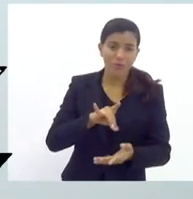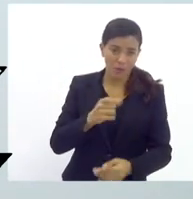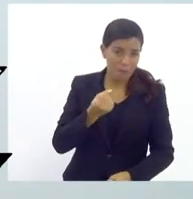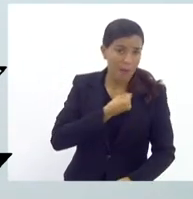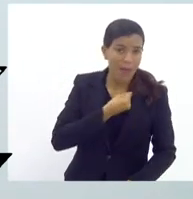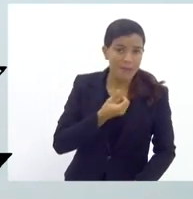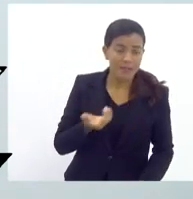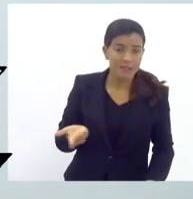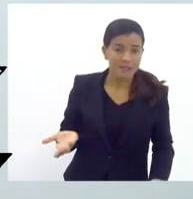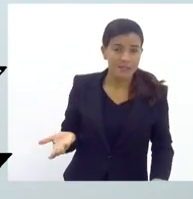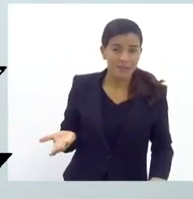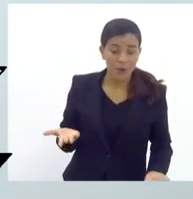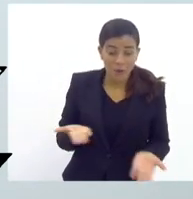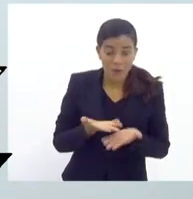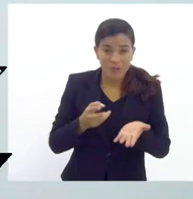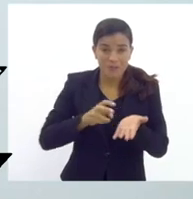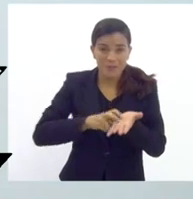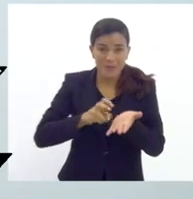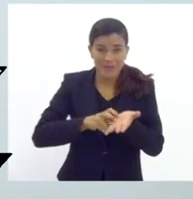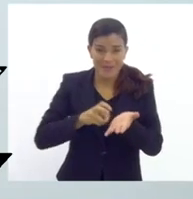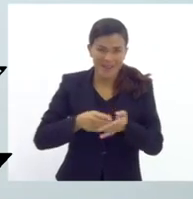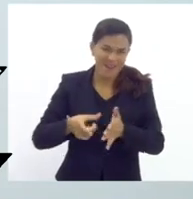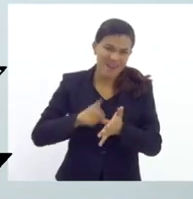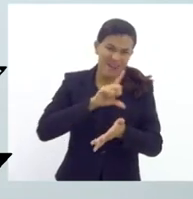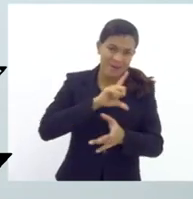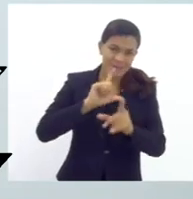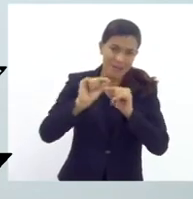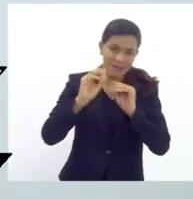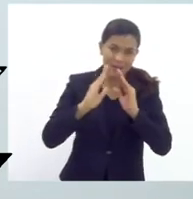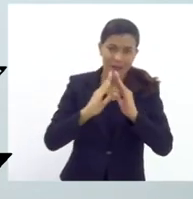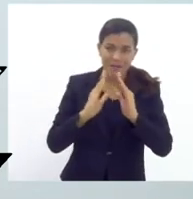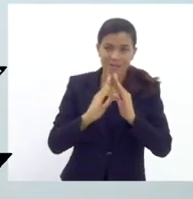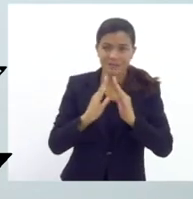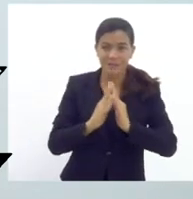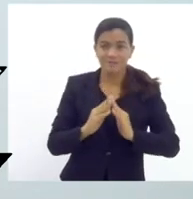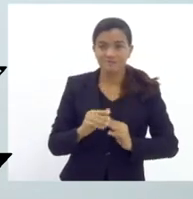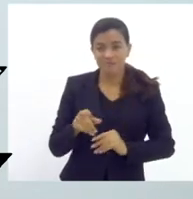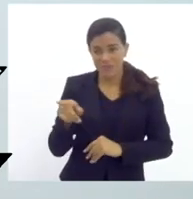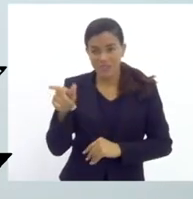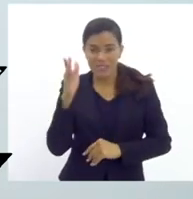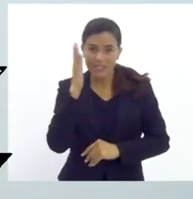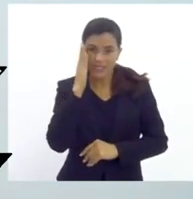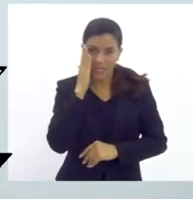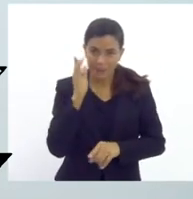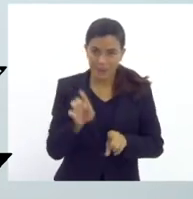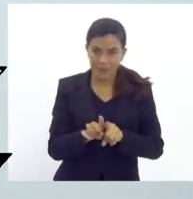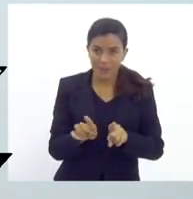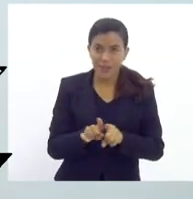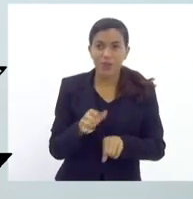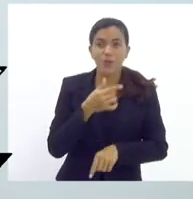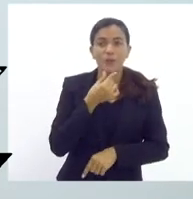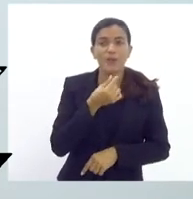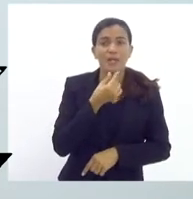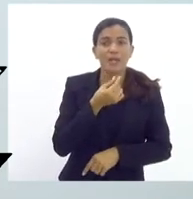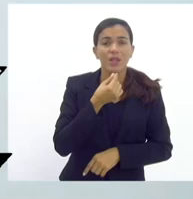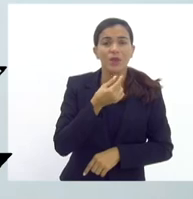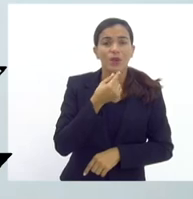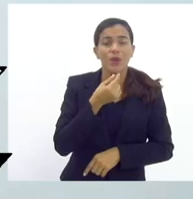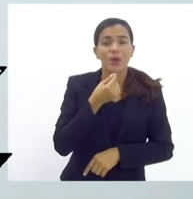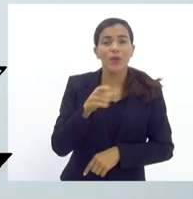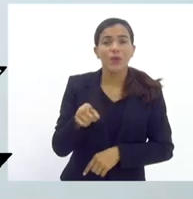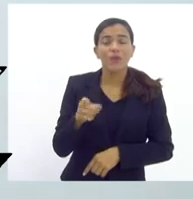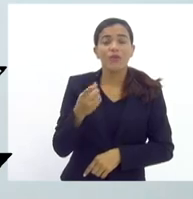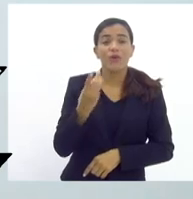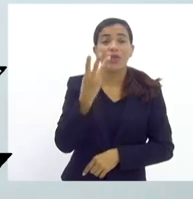mata hoje de manhã também antes de sair de casa Nani tava vendo que você também deve estar sabendo né do rapaz que ficou três anos